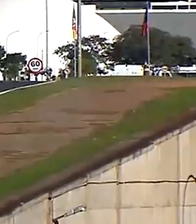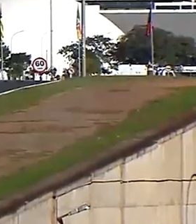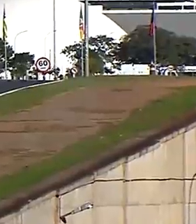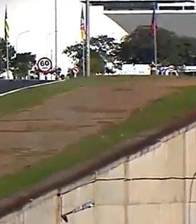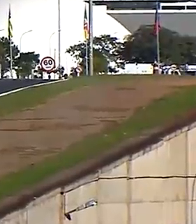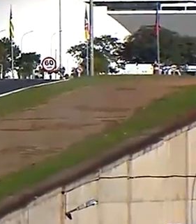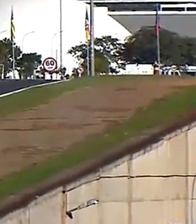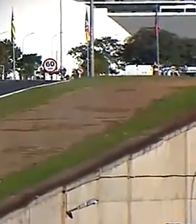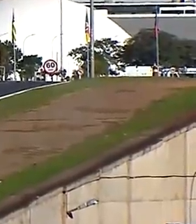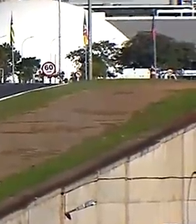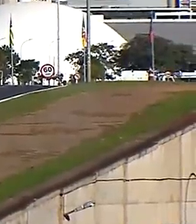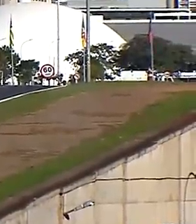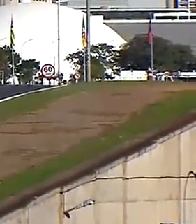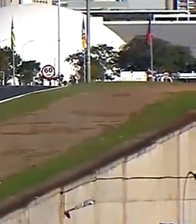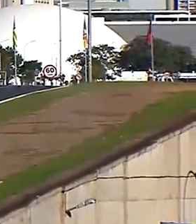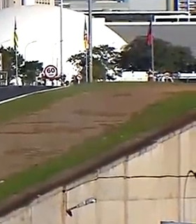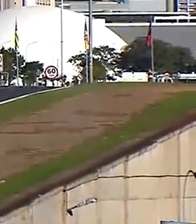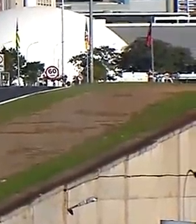Tchau, tchau.